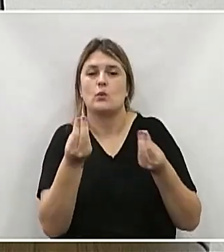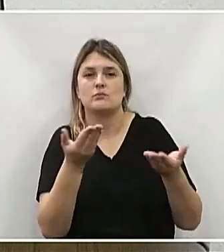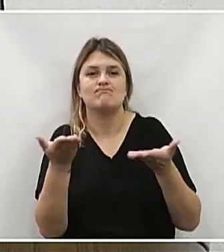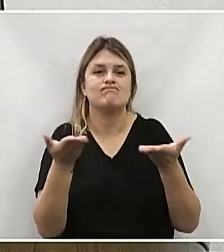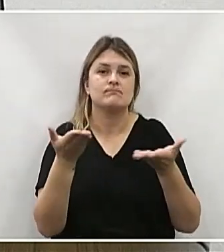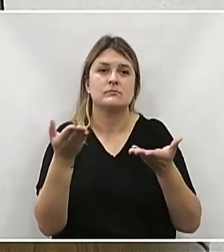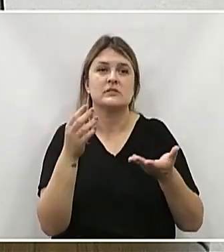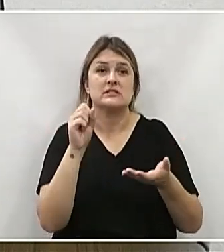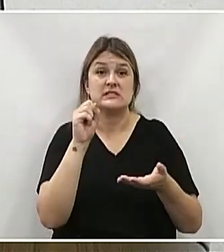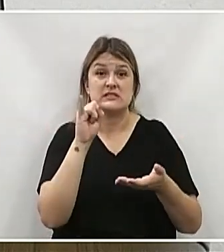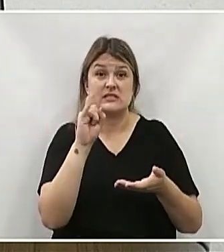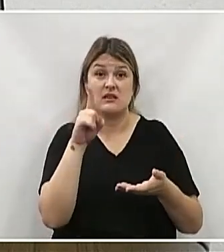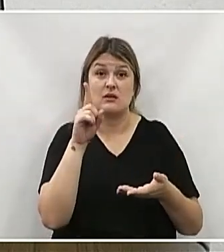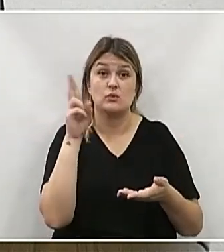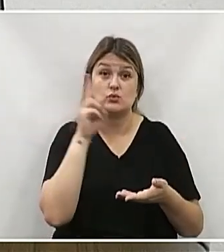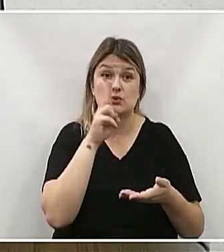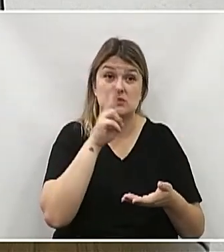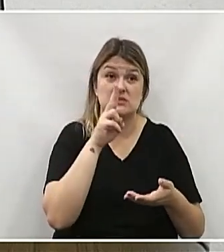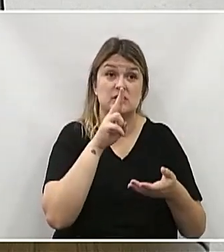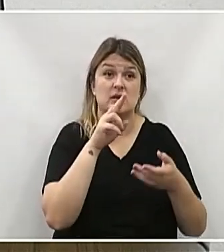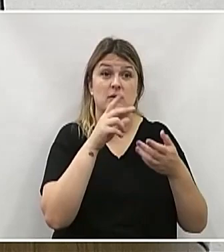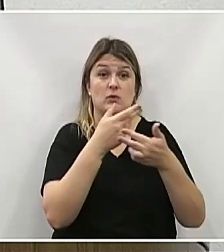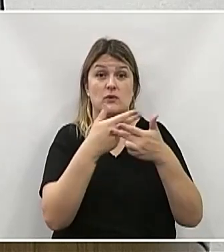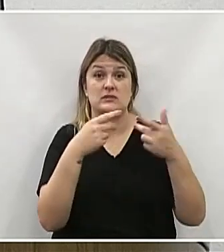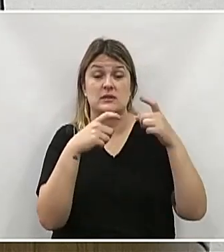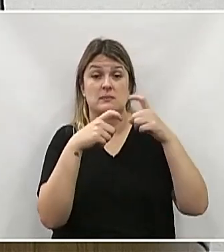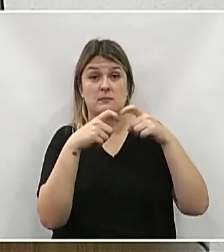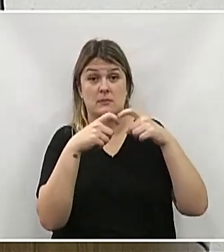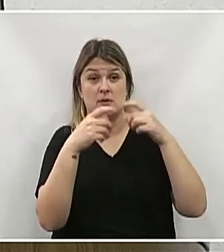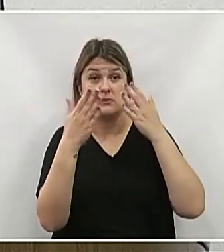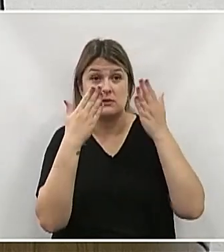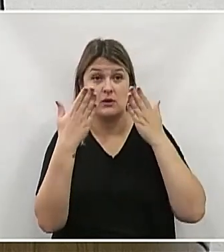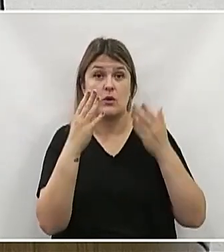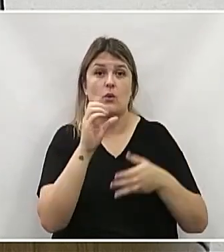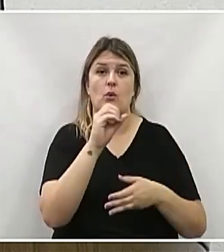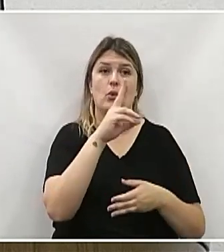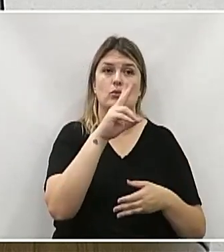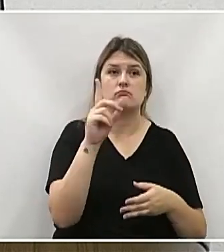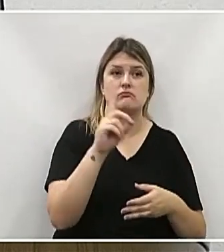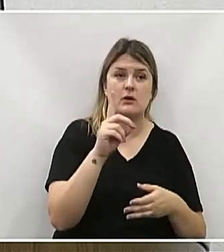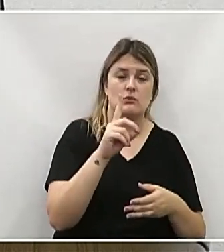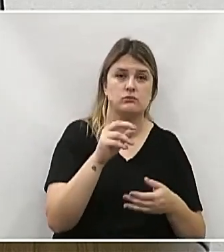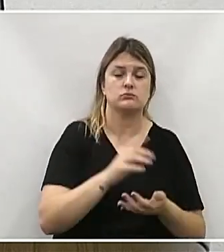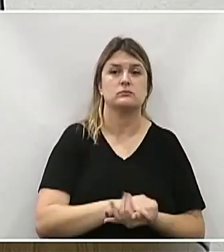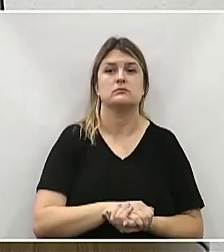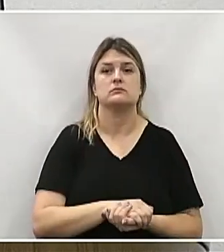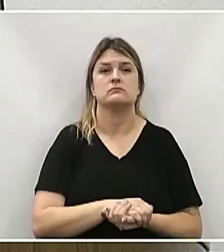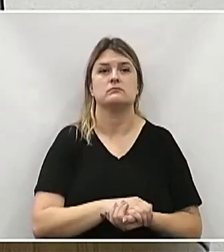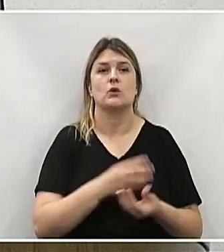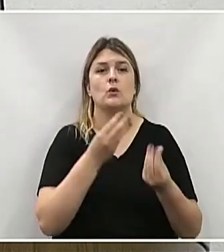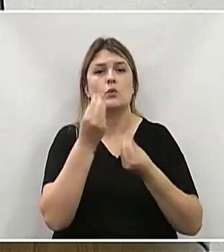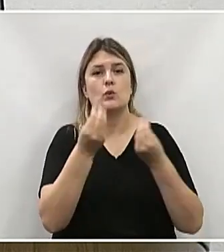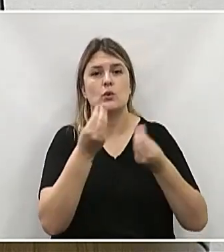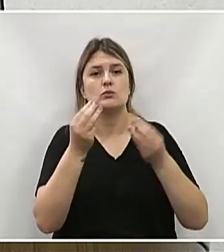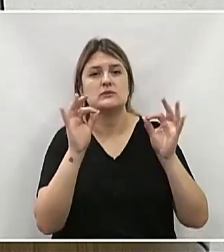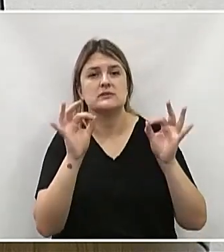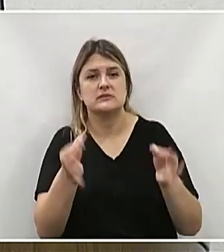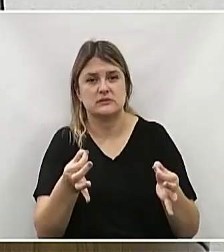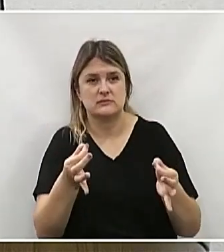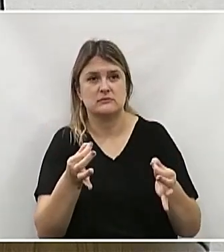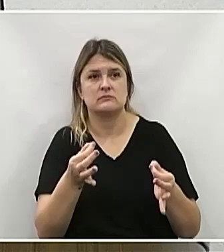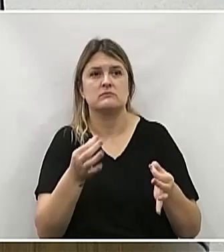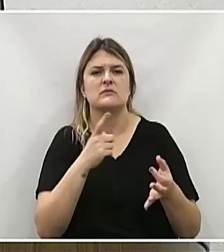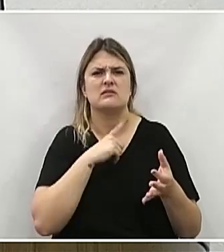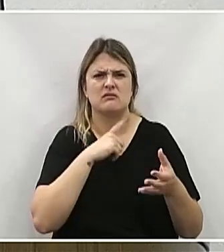se é uma emergência psiquiatra psiquiátrica ou não é o manejo correto a se fazer